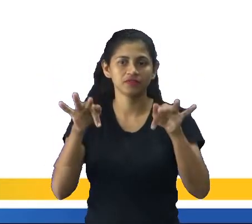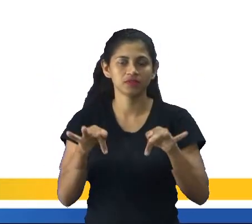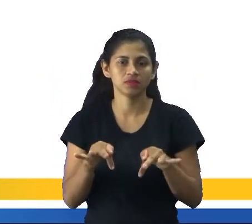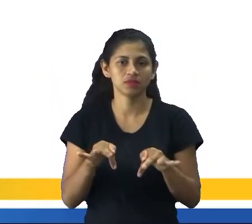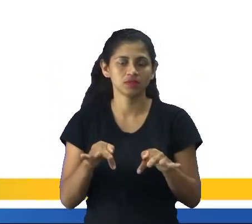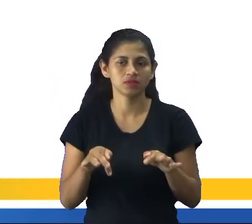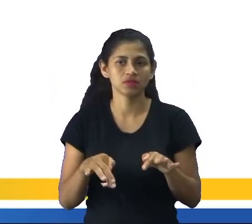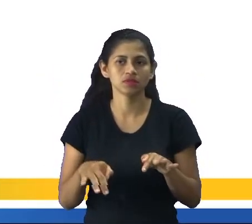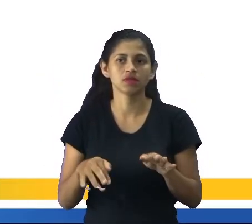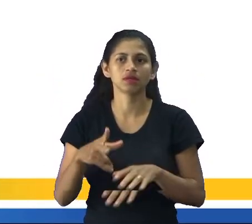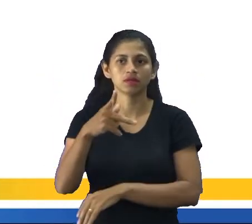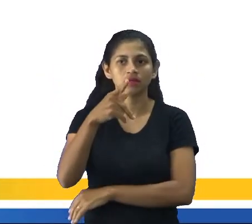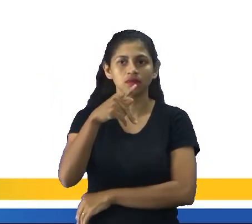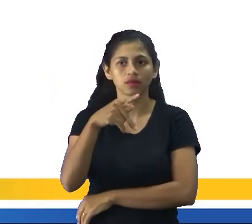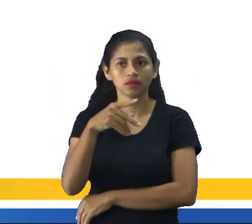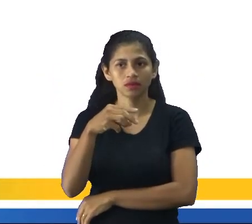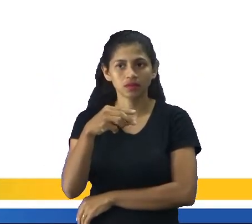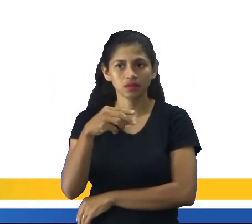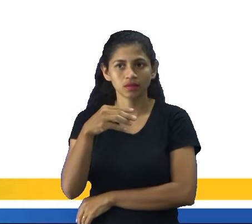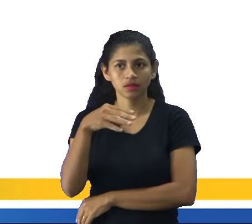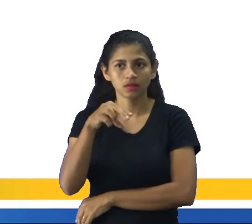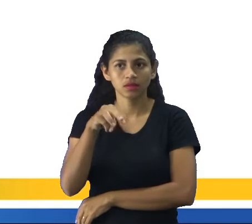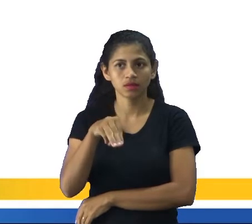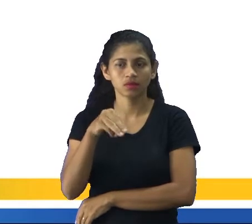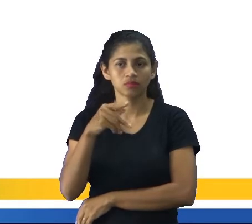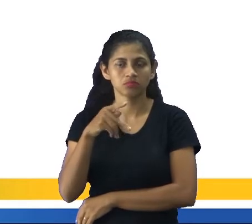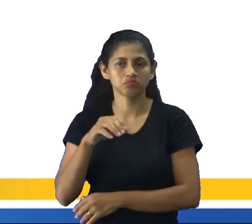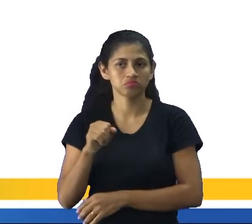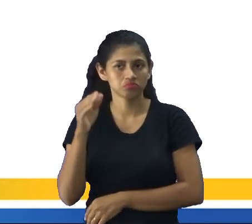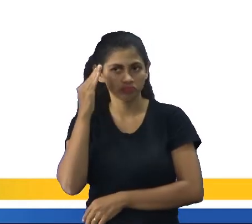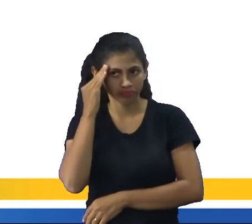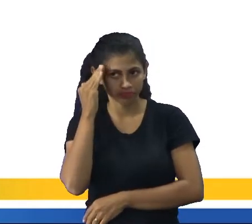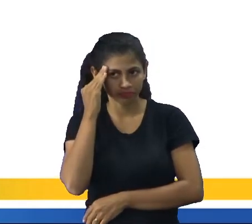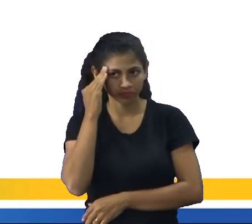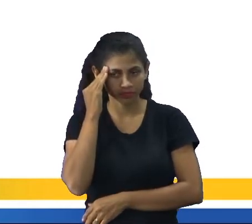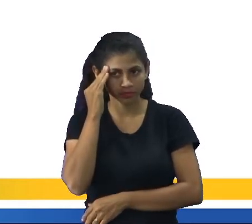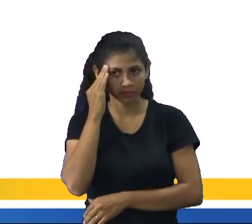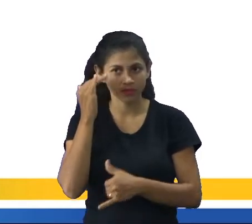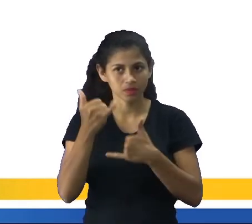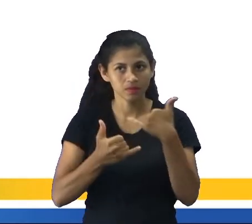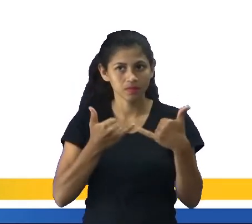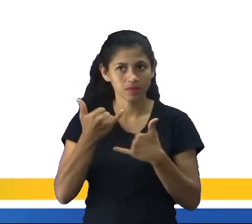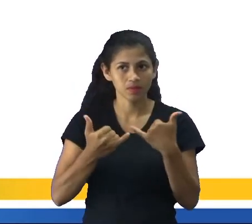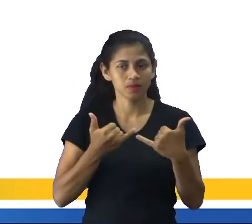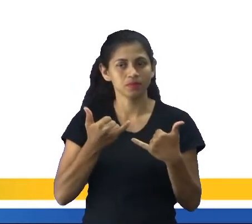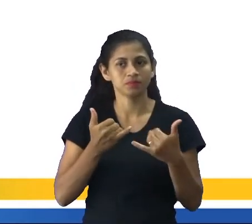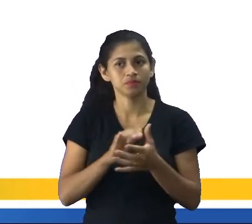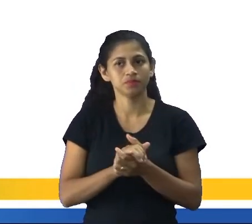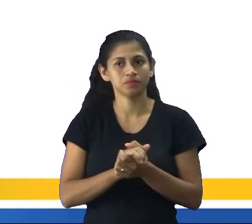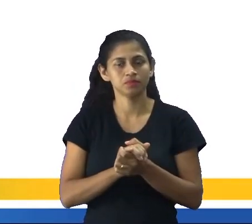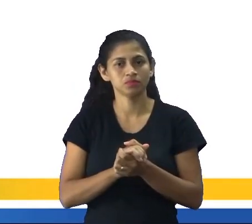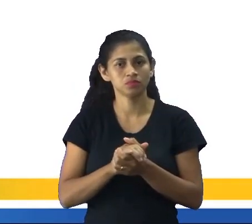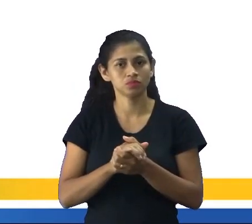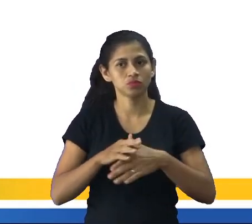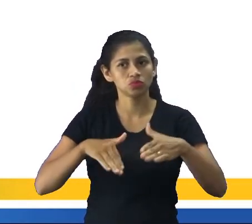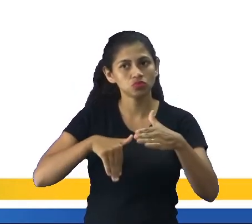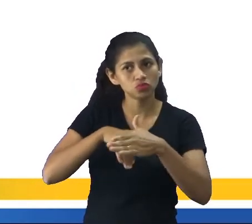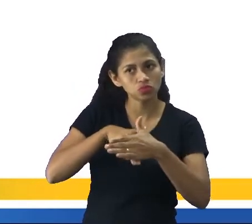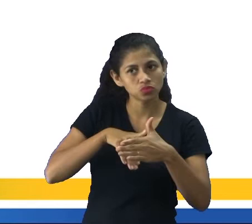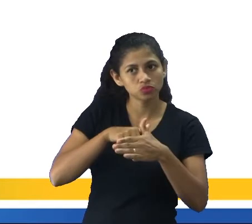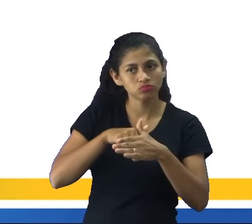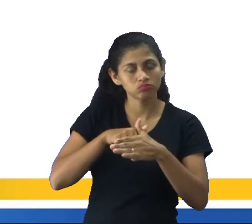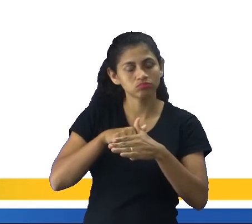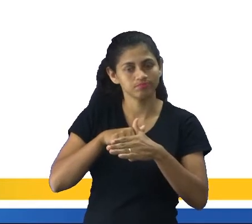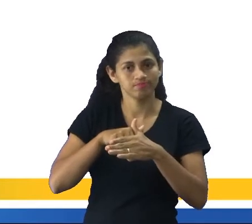mapa mental para vocês entenderem, né, o direcionamento. Temos as brincadeiras que elas podem ser configuradas nesse aspecto de jogos, desde que esses